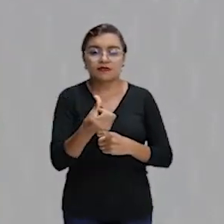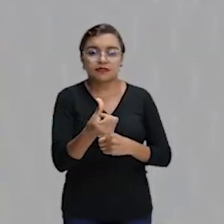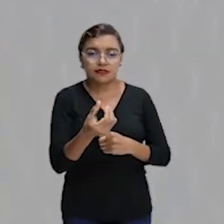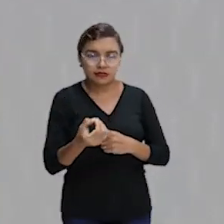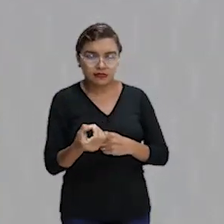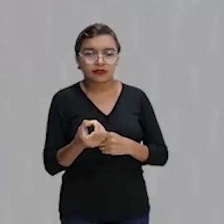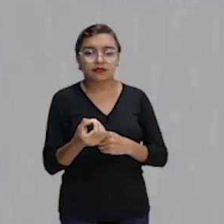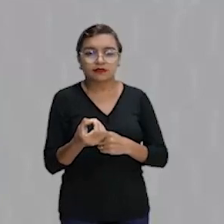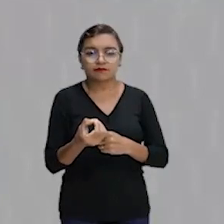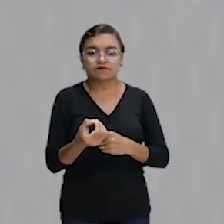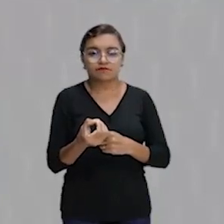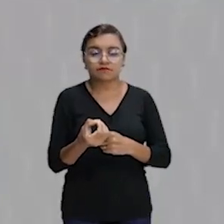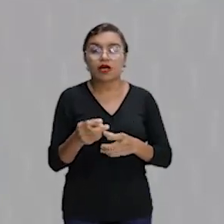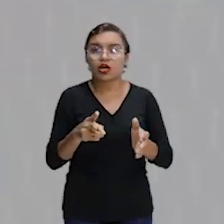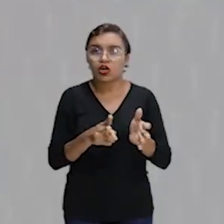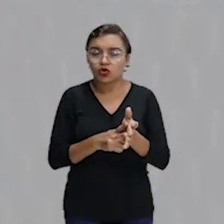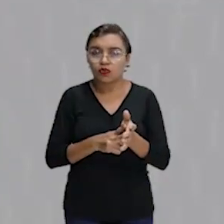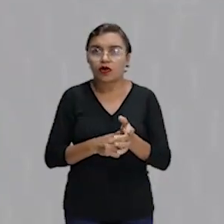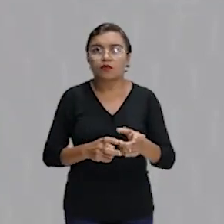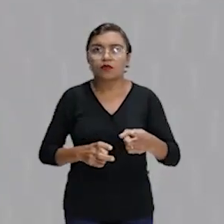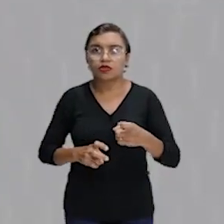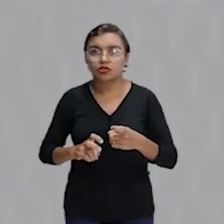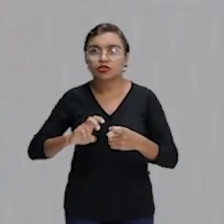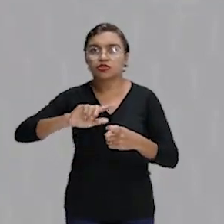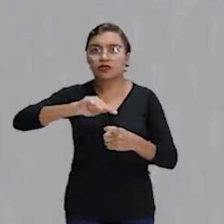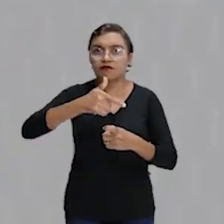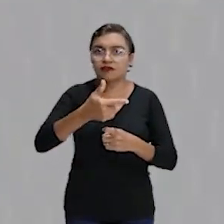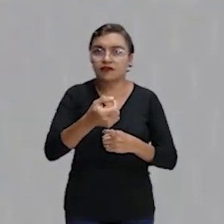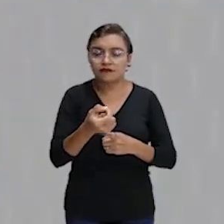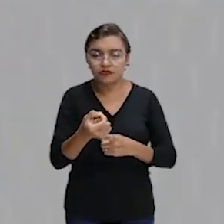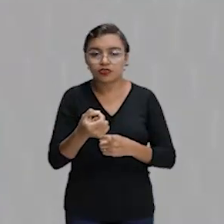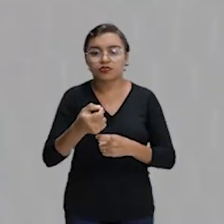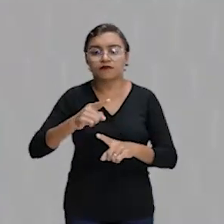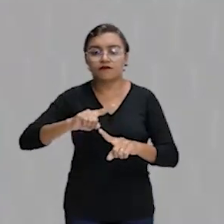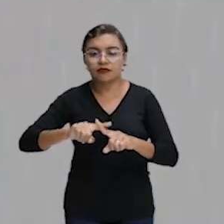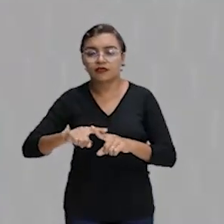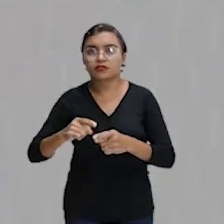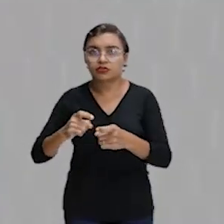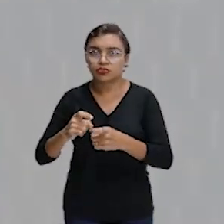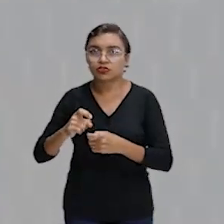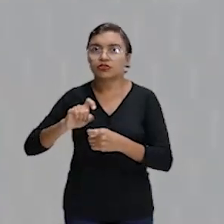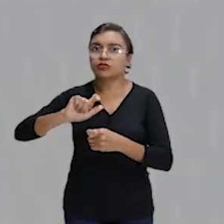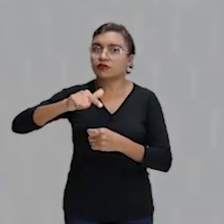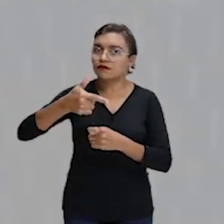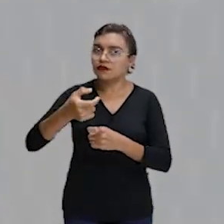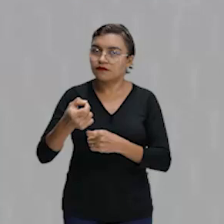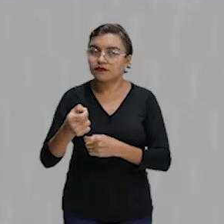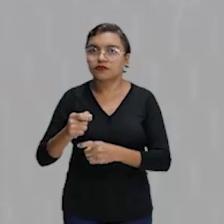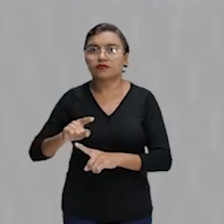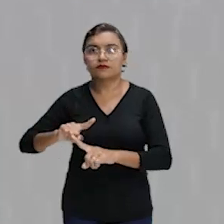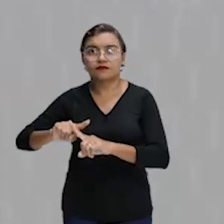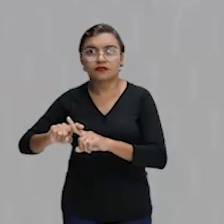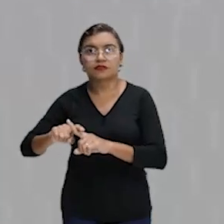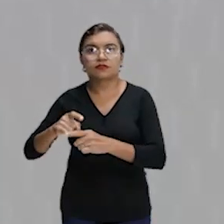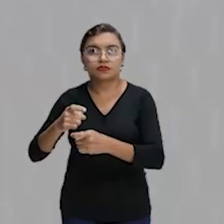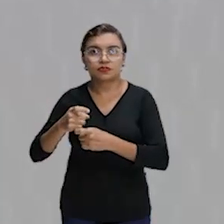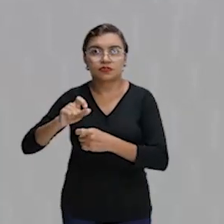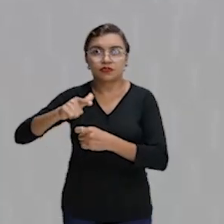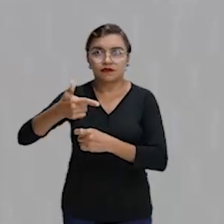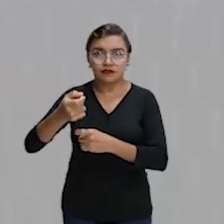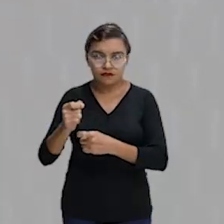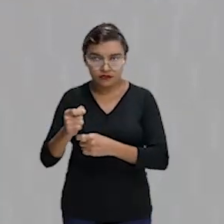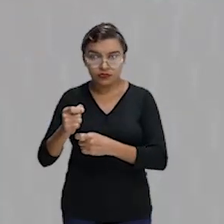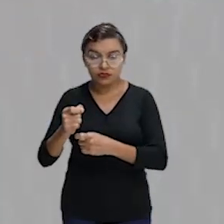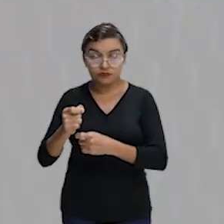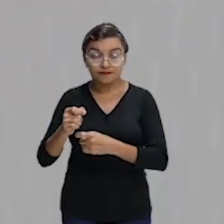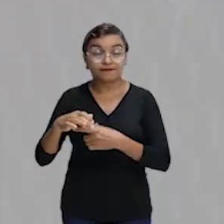a 20 vezes x elevado a 20. Por que que eu estou fazendo isso? Olha onde está o 60 ali, ó. 60K. Então, eu vou ajustar,